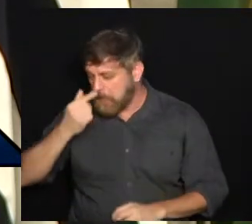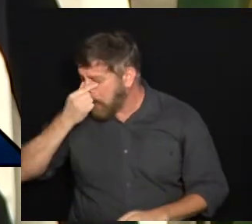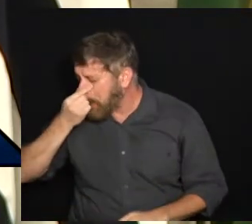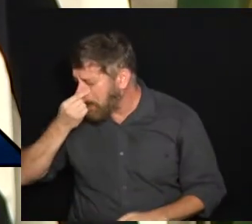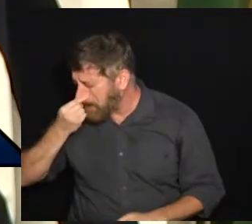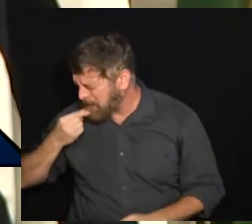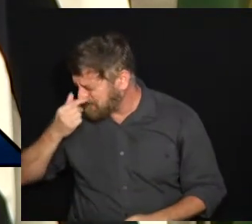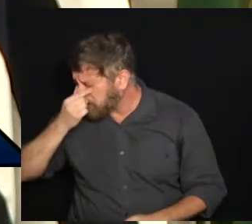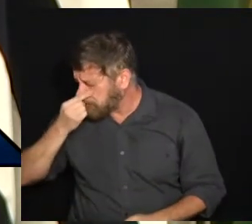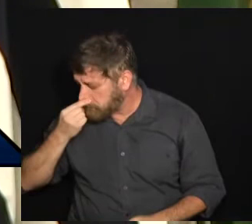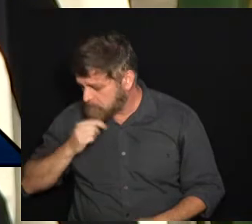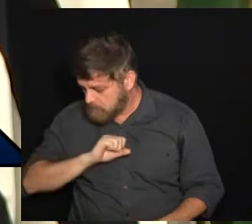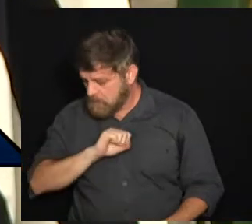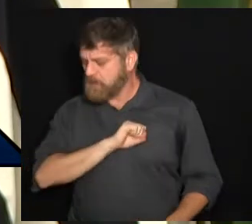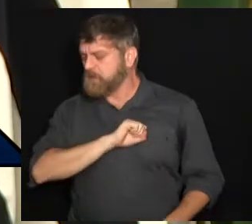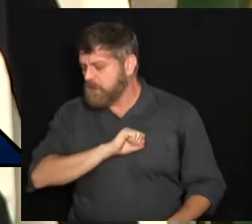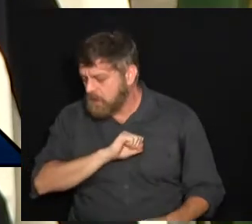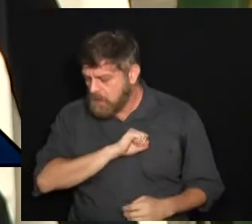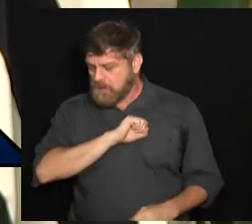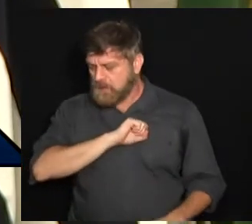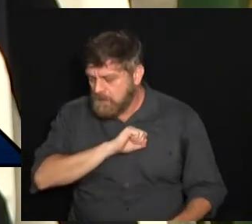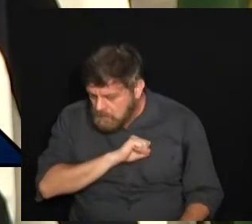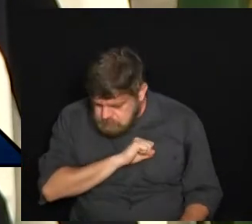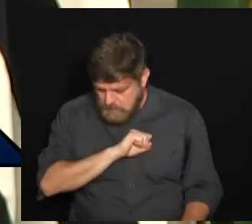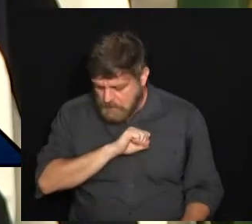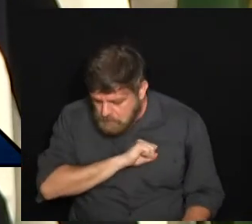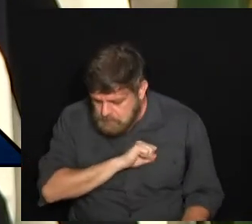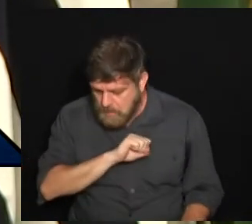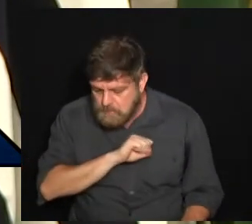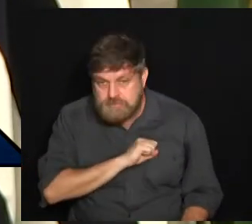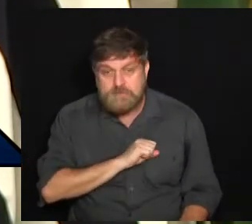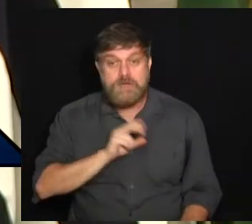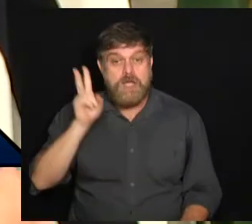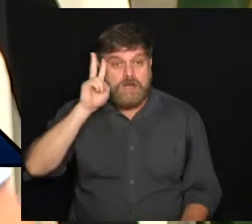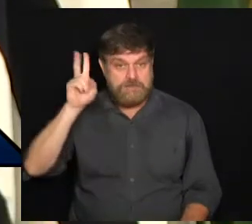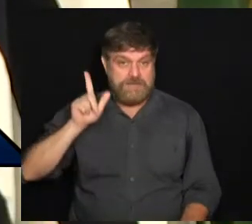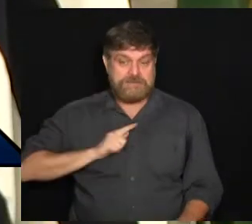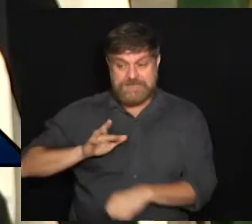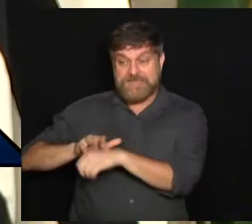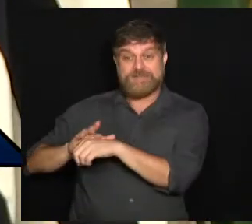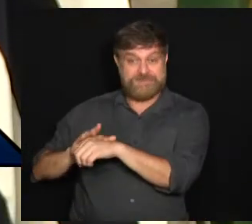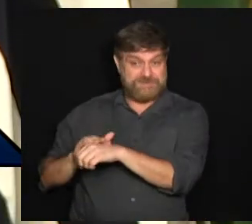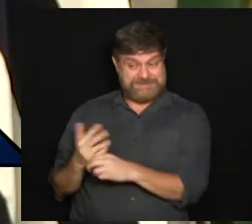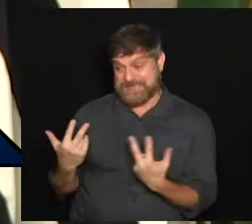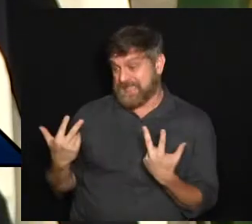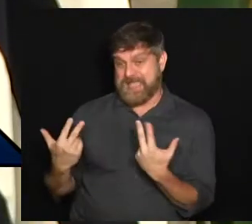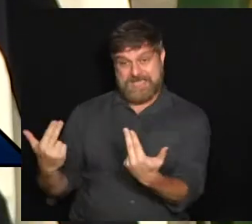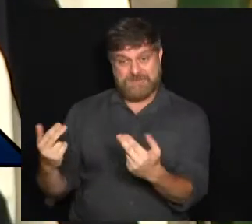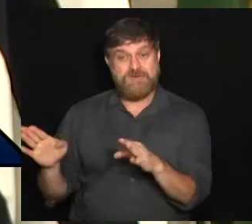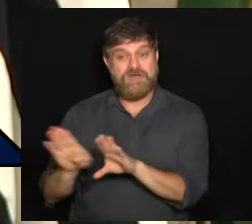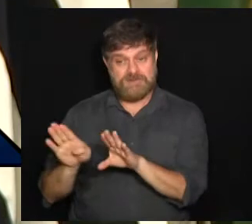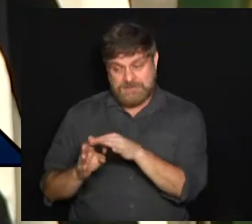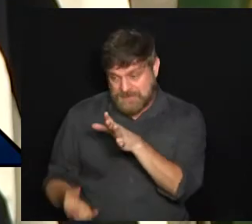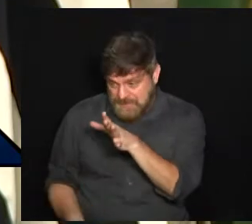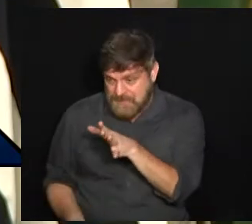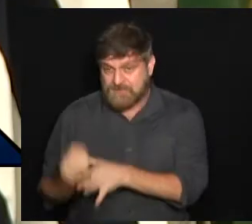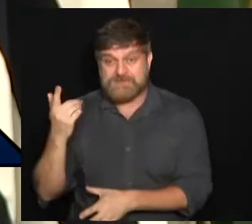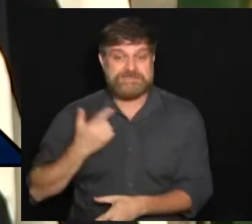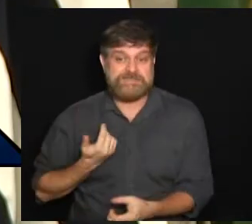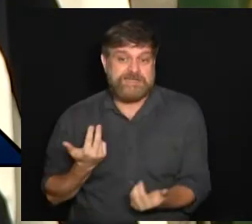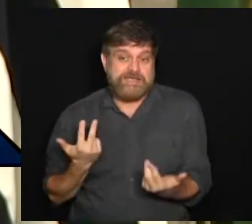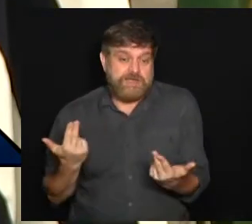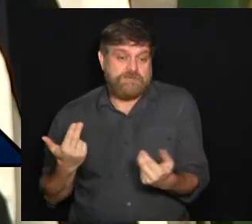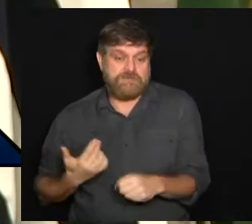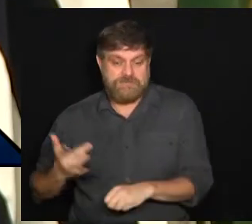escorrendo, tosse, tá? Isso, vamos lembrar que nós temos outras doenças que também estão em fase de pico nesse momento, como dengue, por